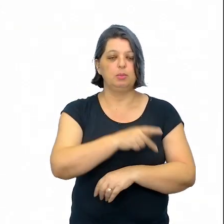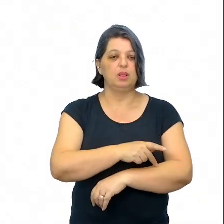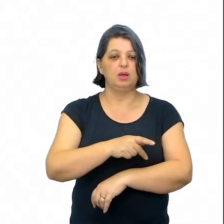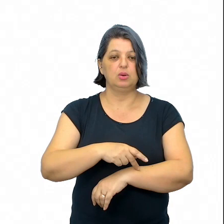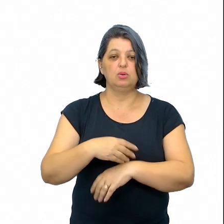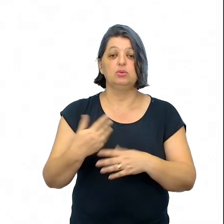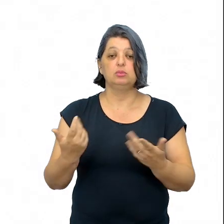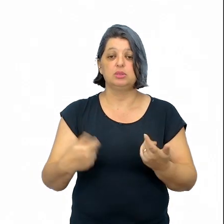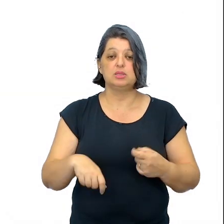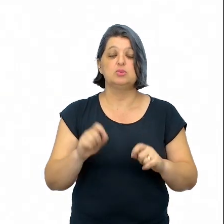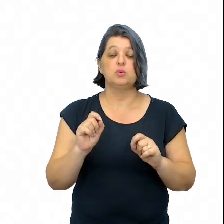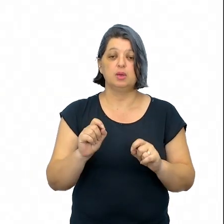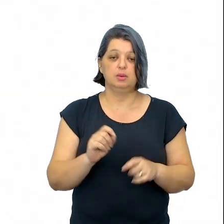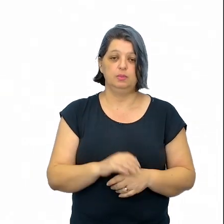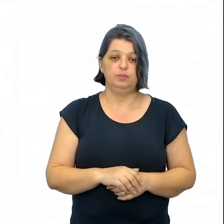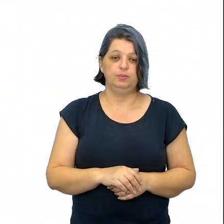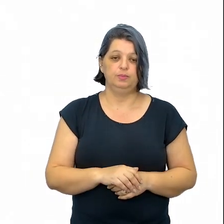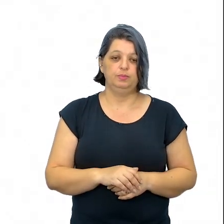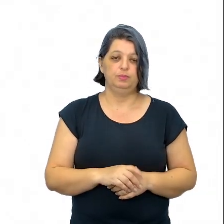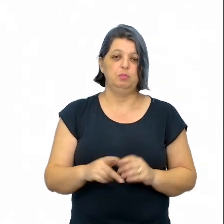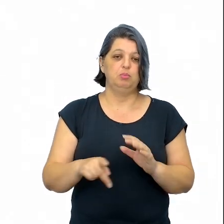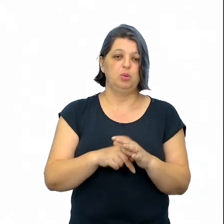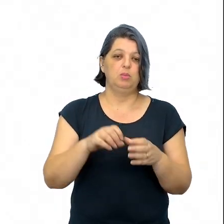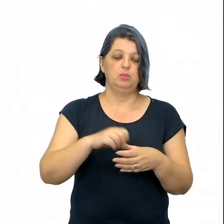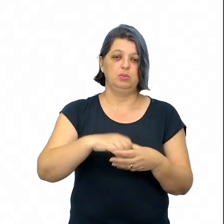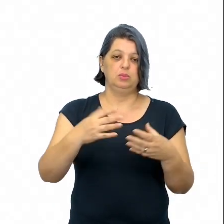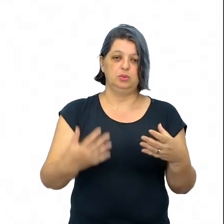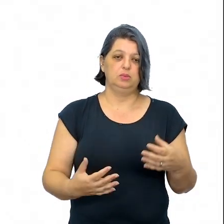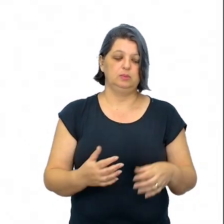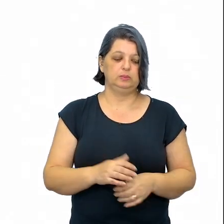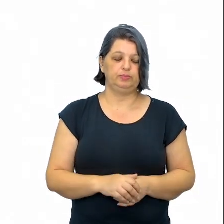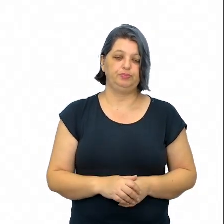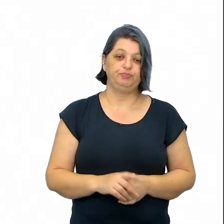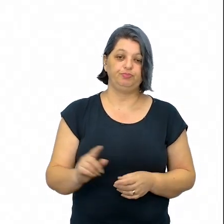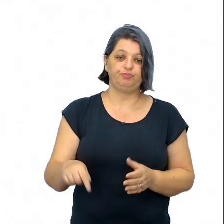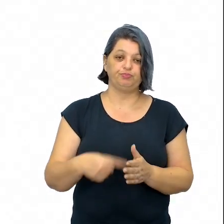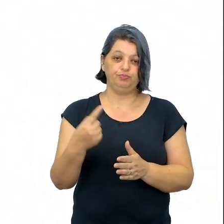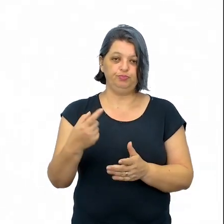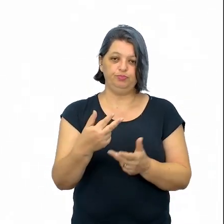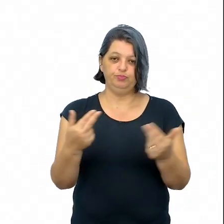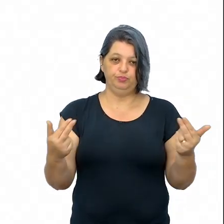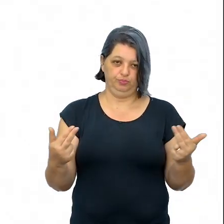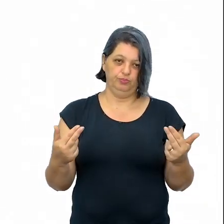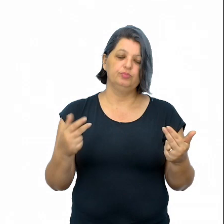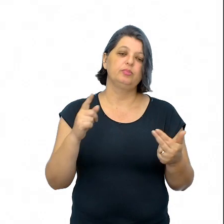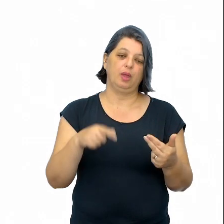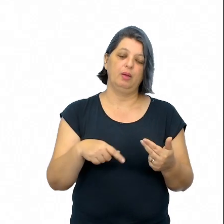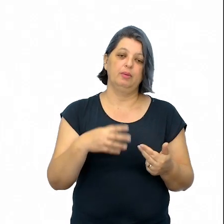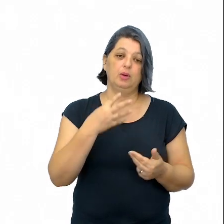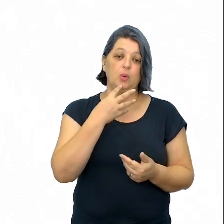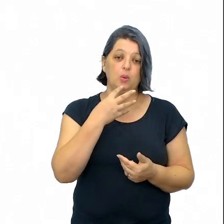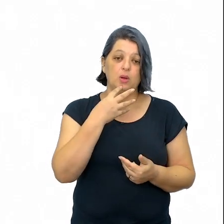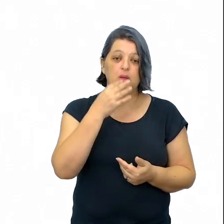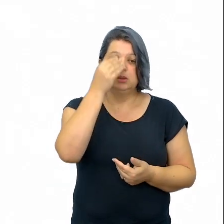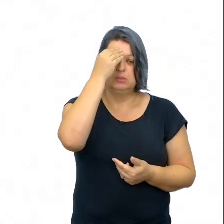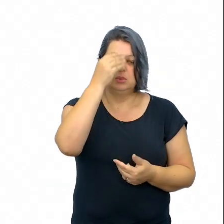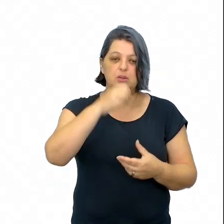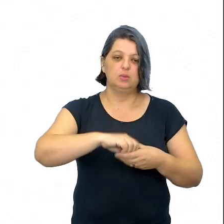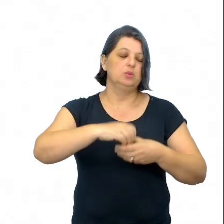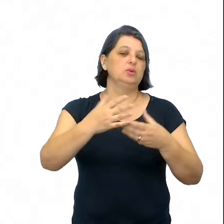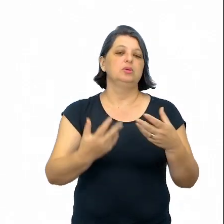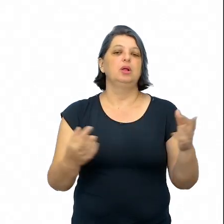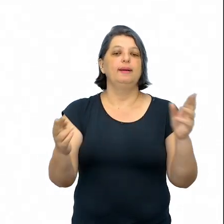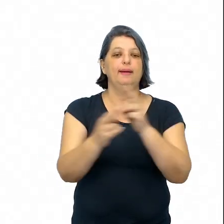ter de conhecimento pedagógico do conteúdo? Primeira coisa, o conhecimento do conteúdo e dos estudantes. Relaciona